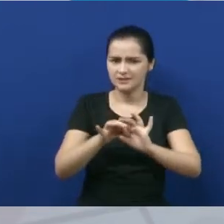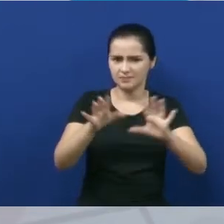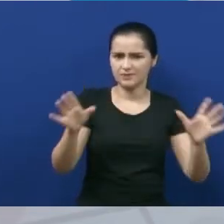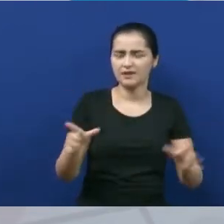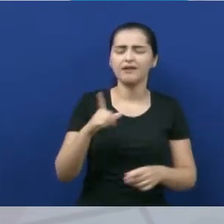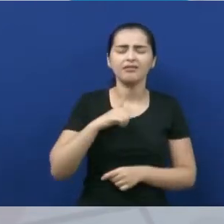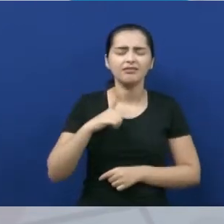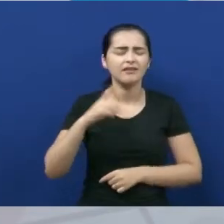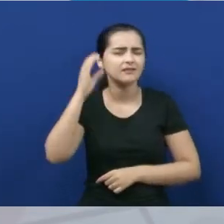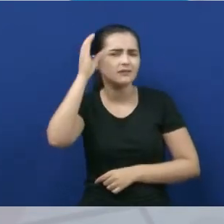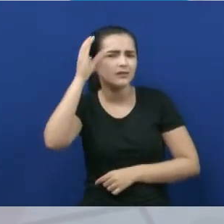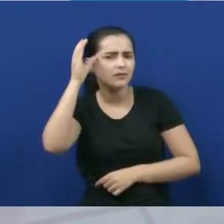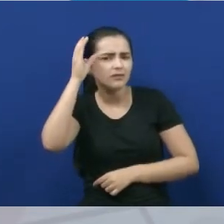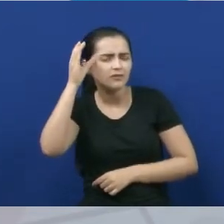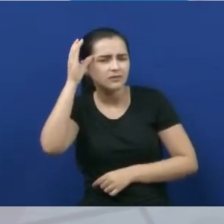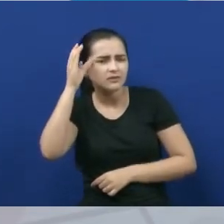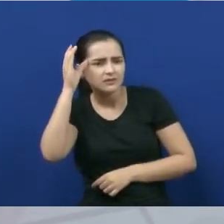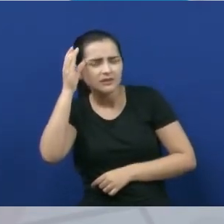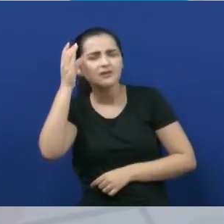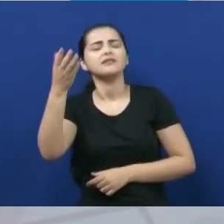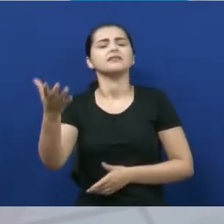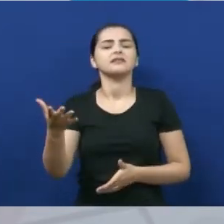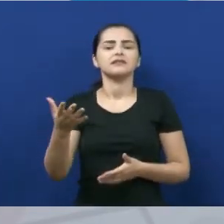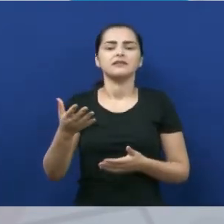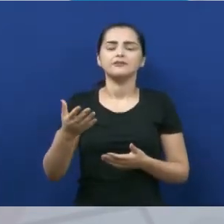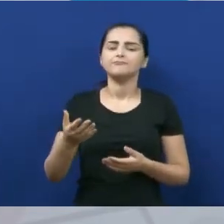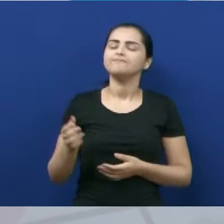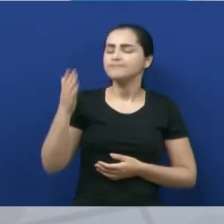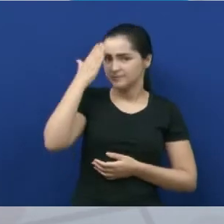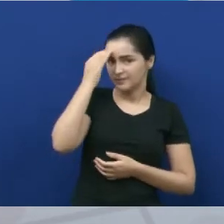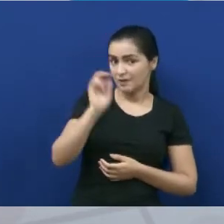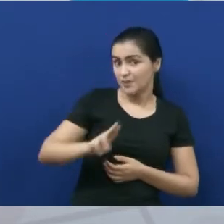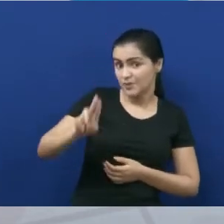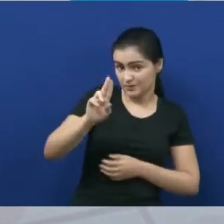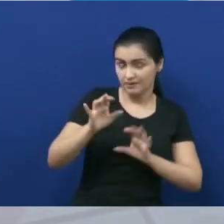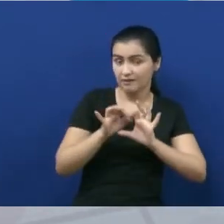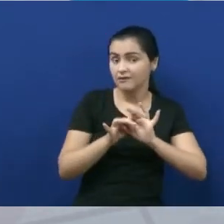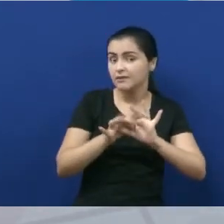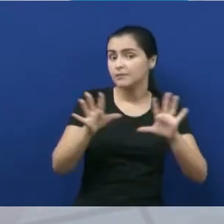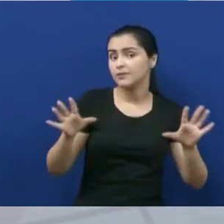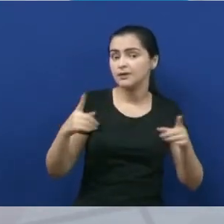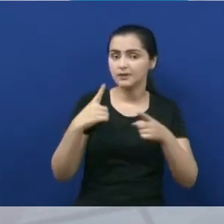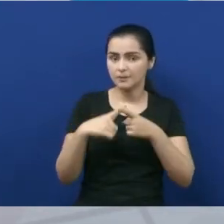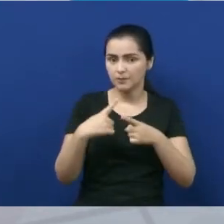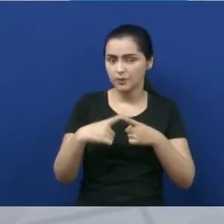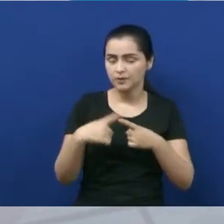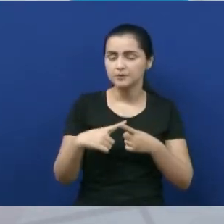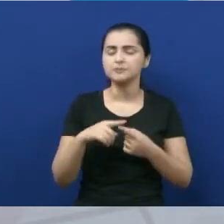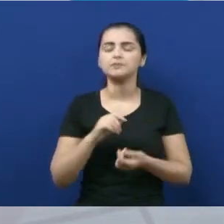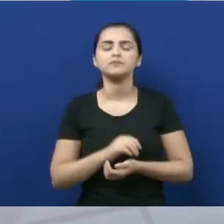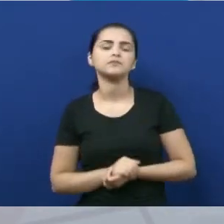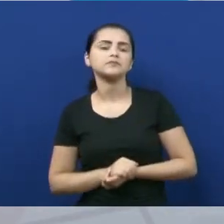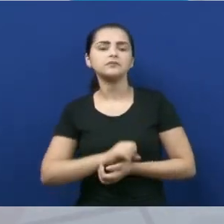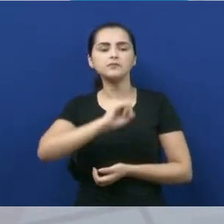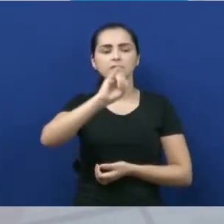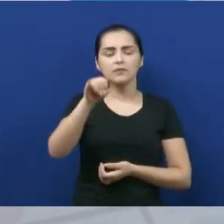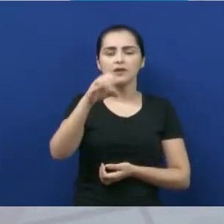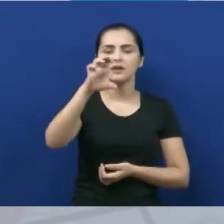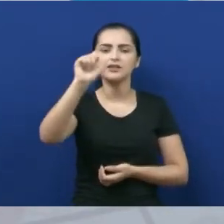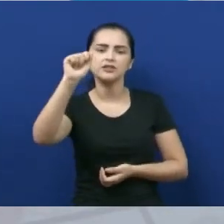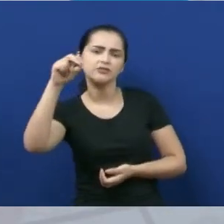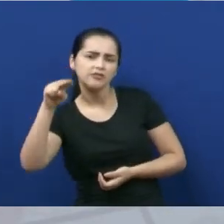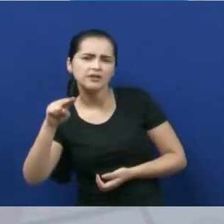vocês teriam essa consciência essa maturidade de lidar com essa liberdade porque quando João Paul Sartre fala de